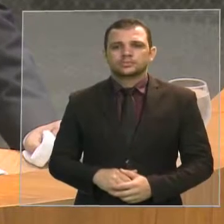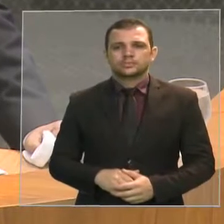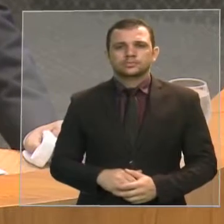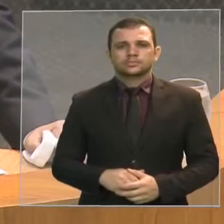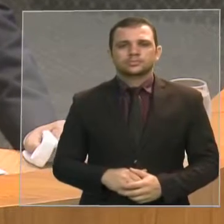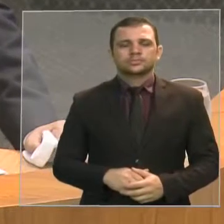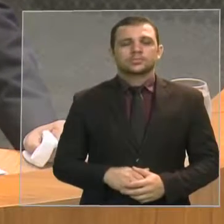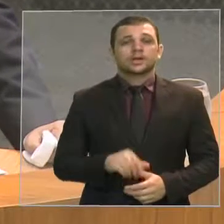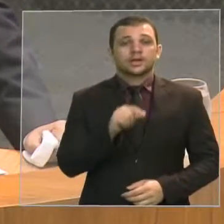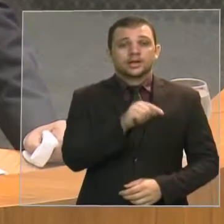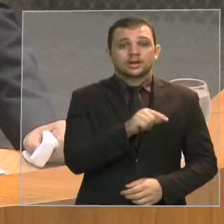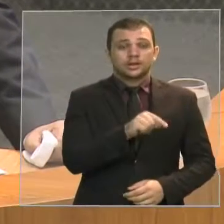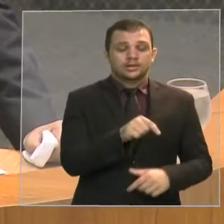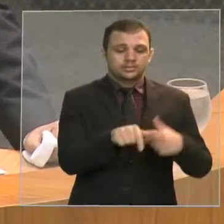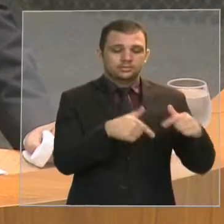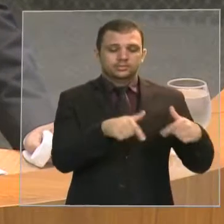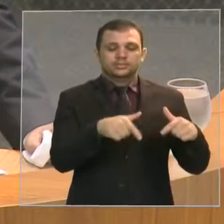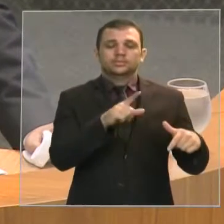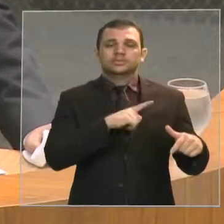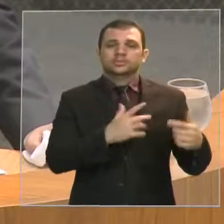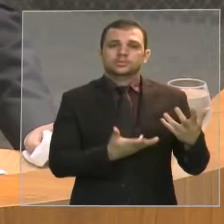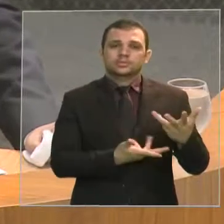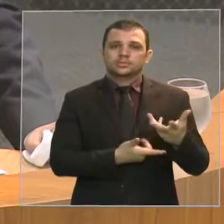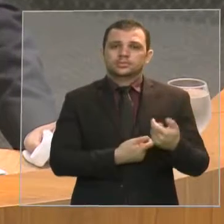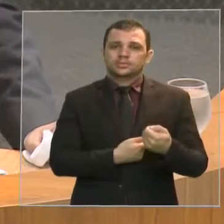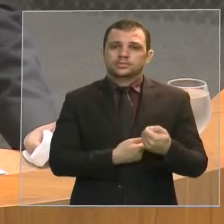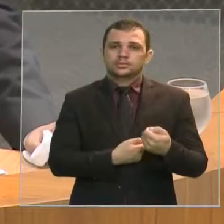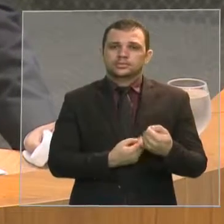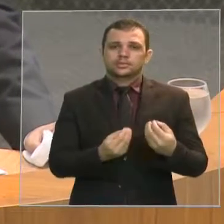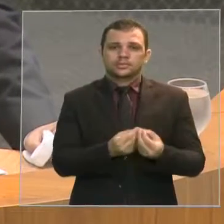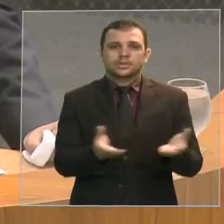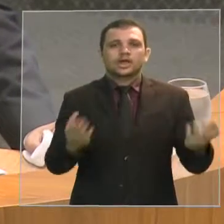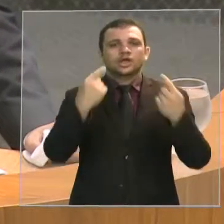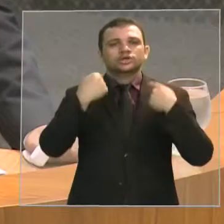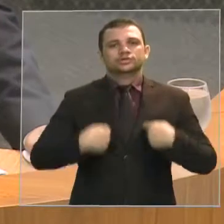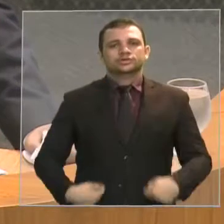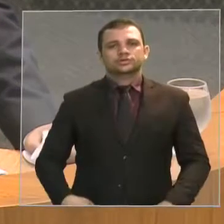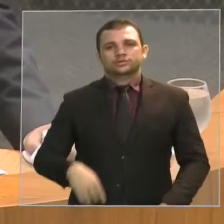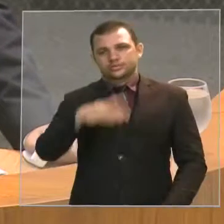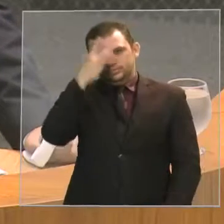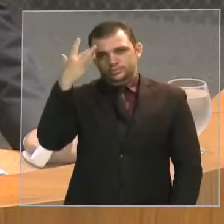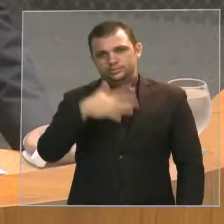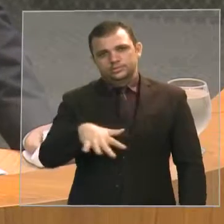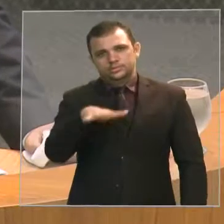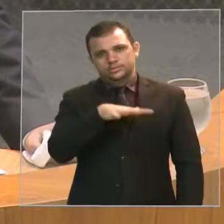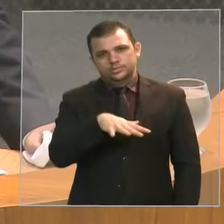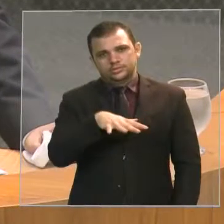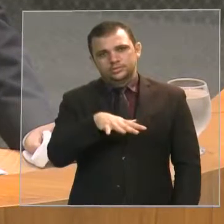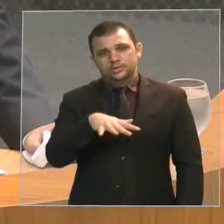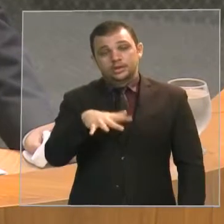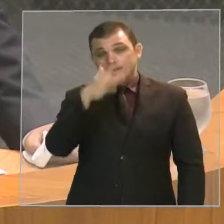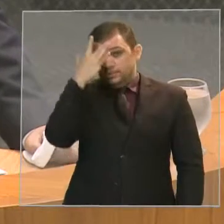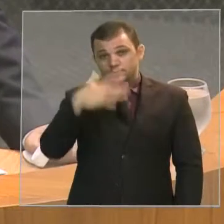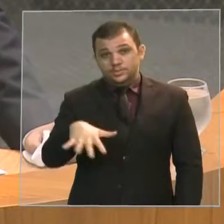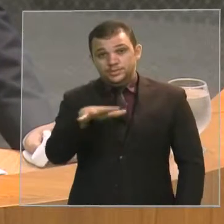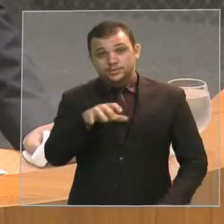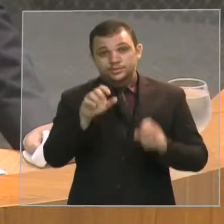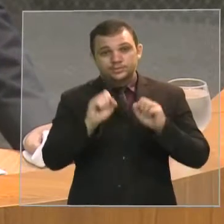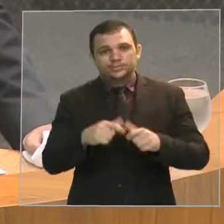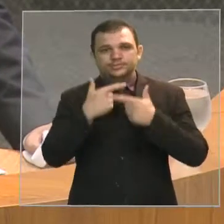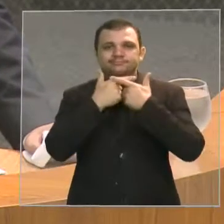qualidade oferecendo dignidade às pessoas para que elas possam sorrir